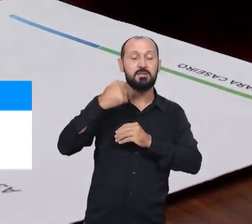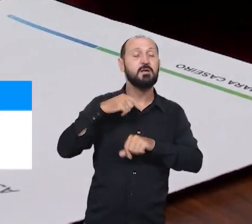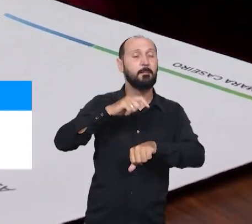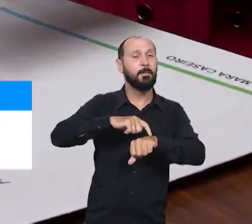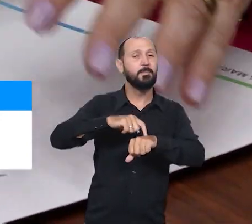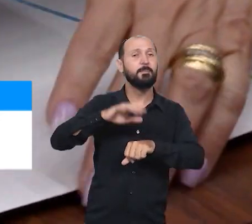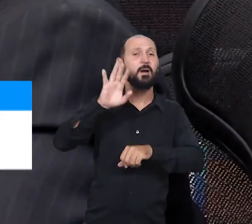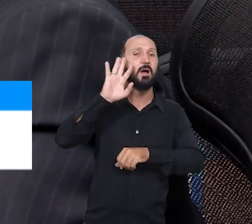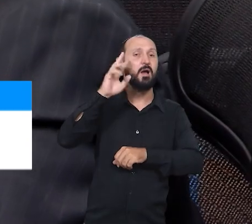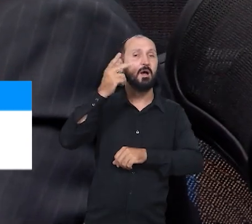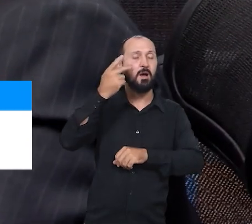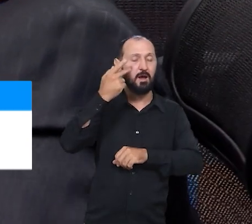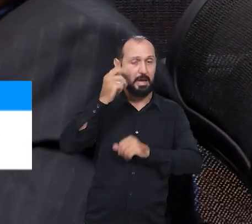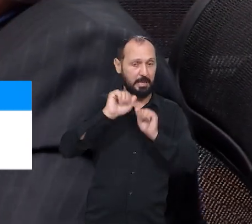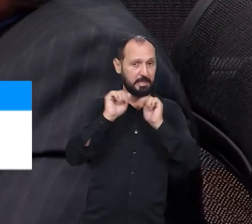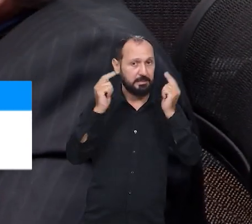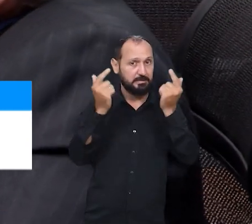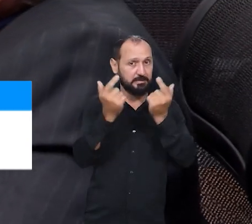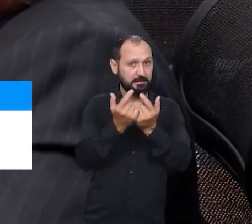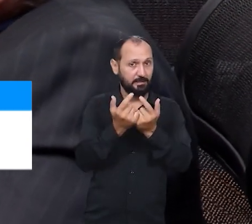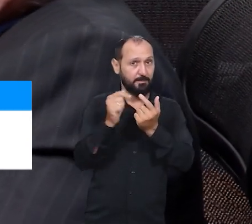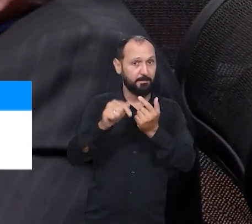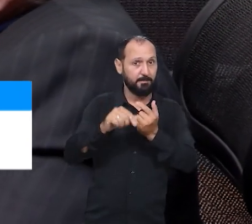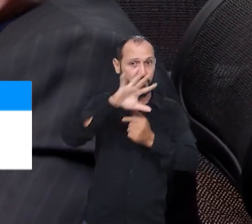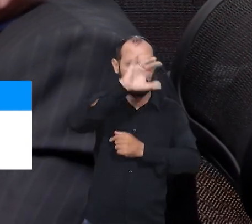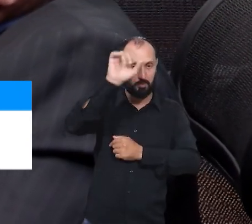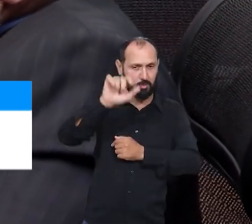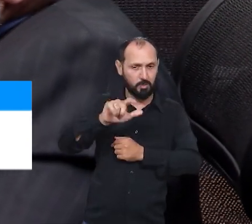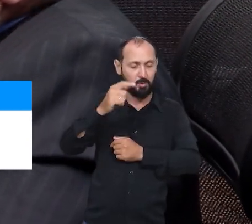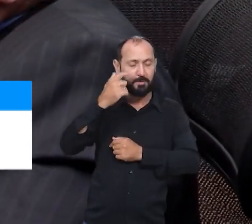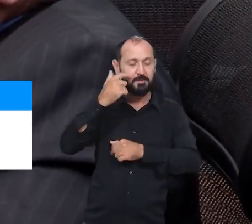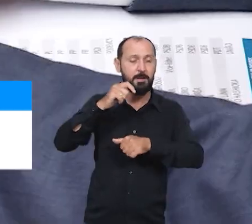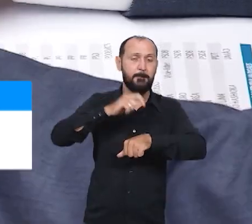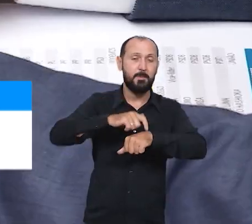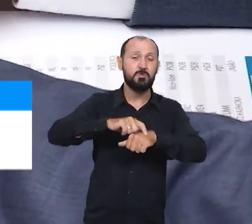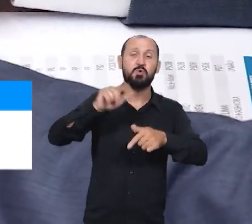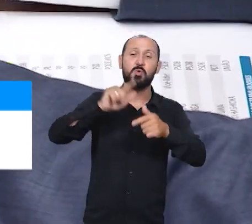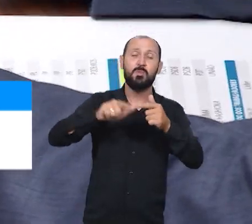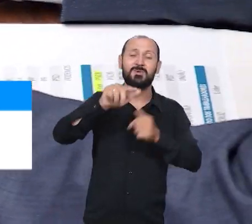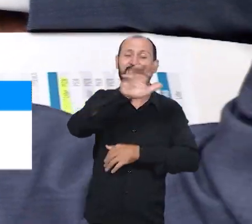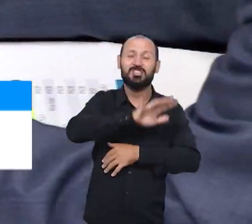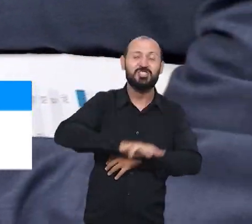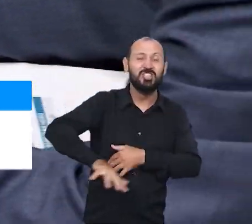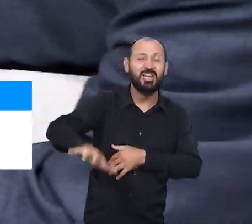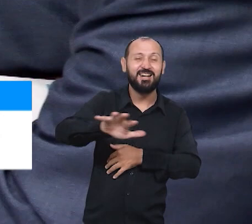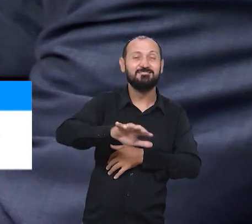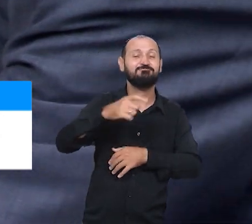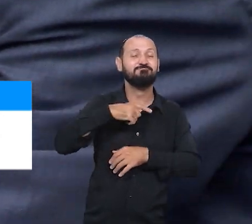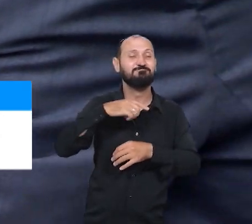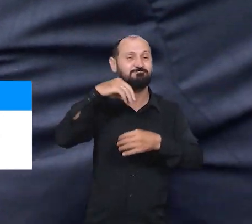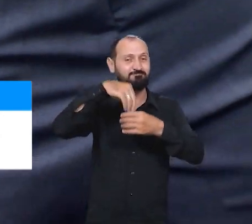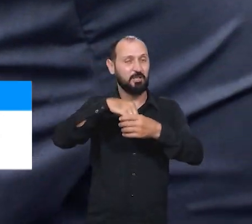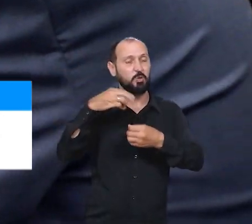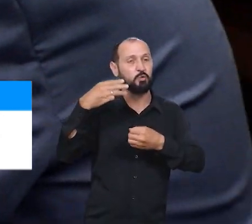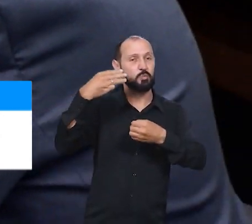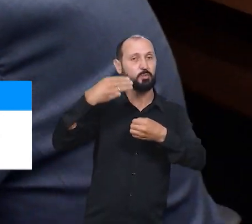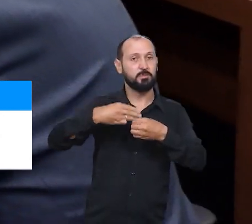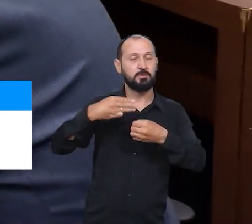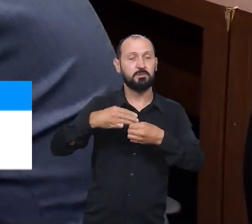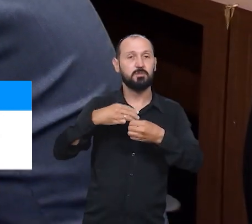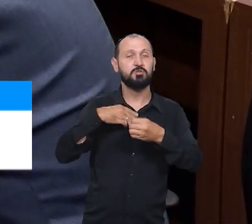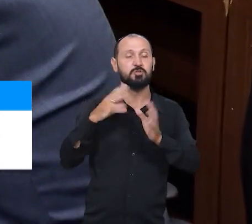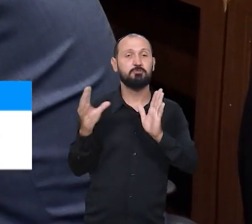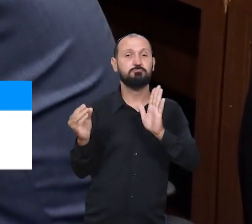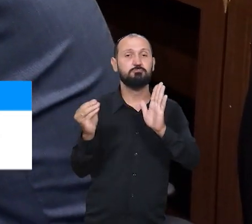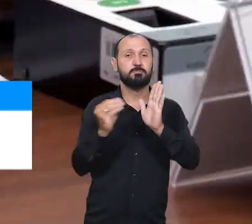Complementar Federal. O reconhecimento pela Assembleia Legislativa da ocorrência do estado de calamidade pública